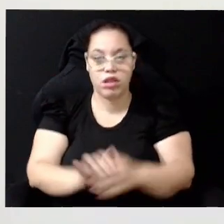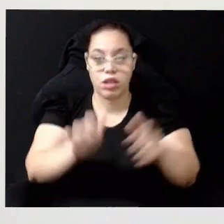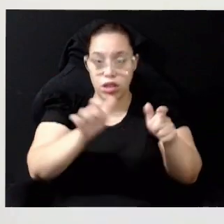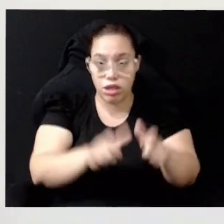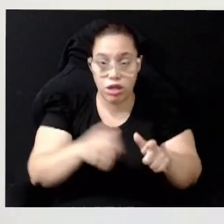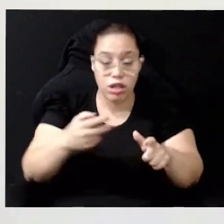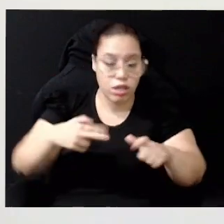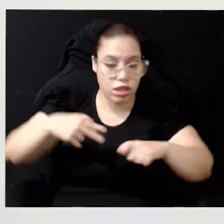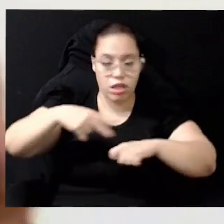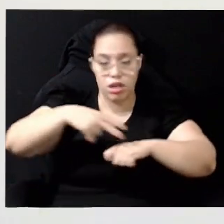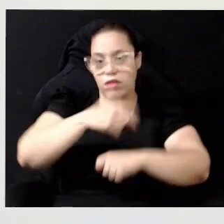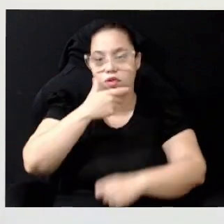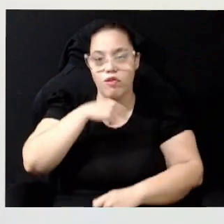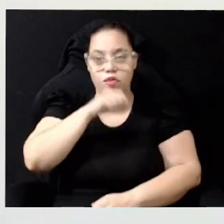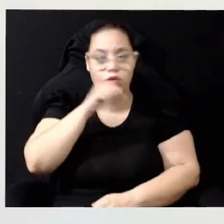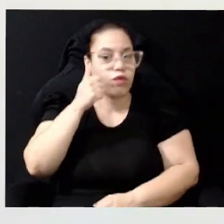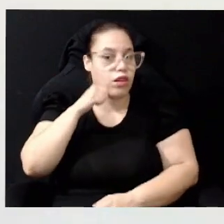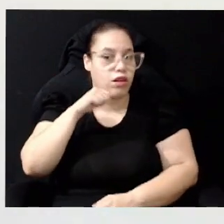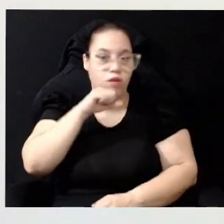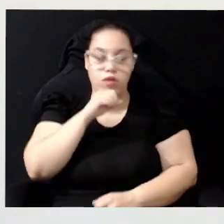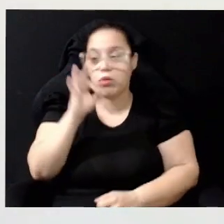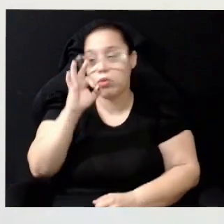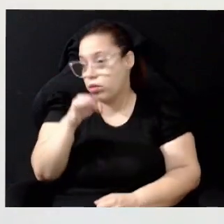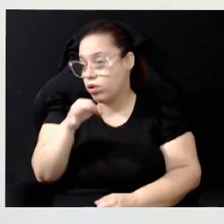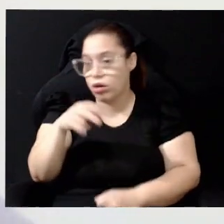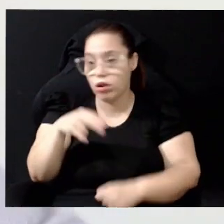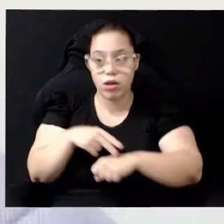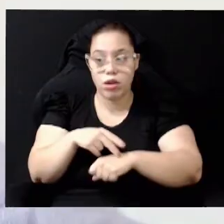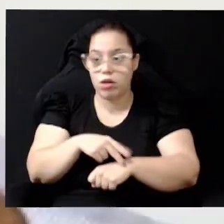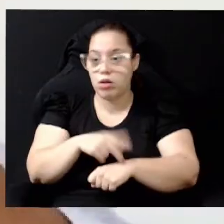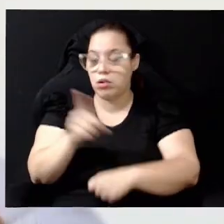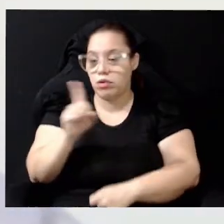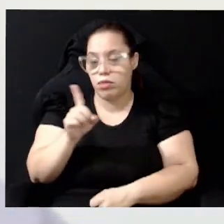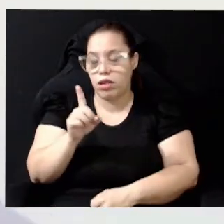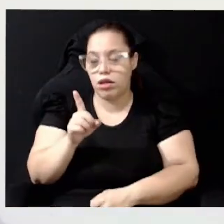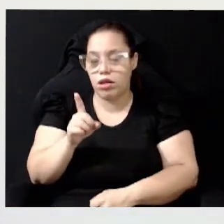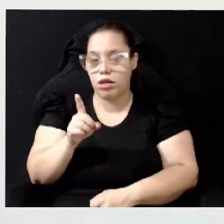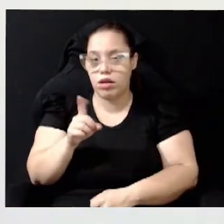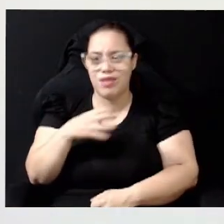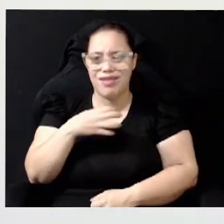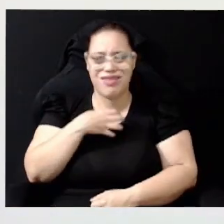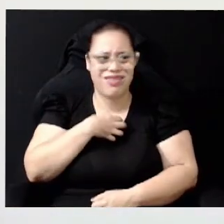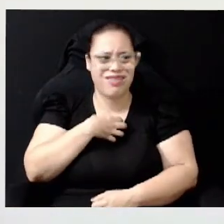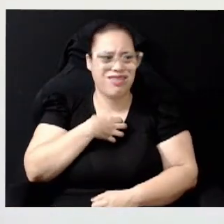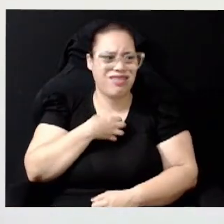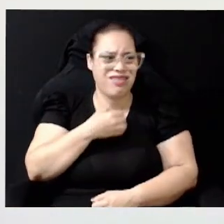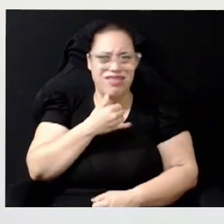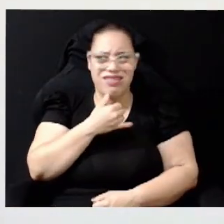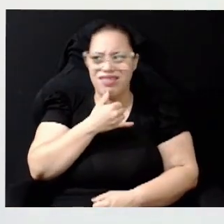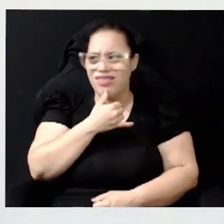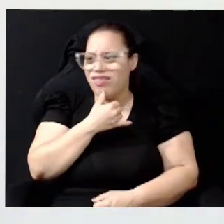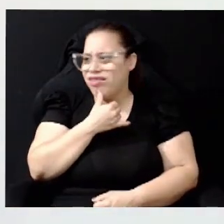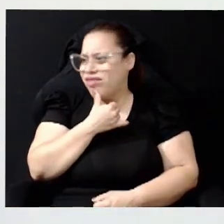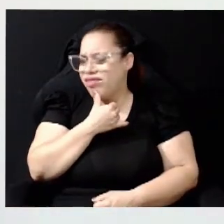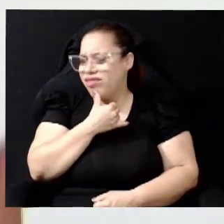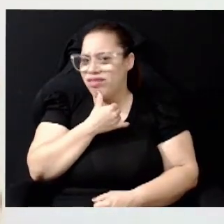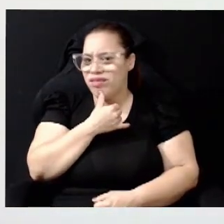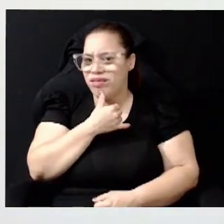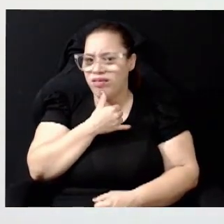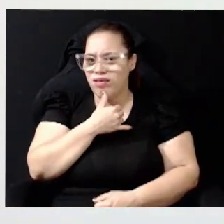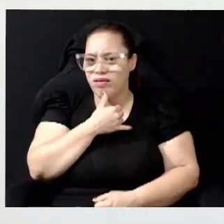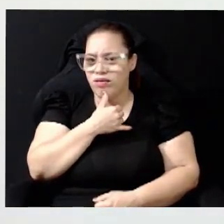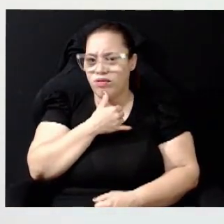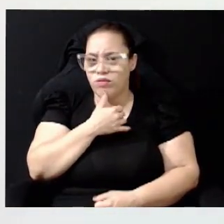o pai não é o momento apropriado, o pai não deixa, e aí ela sente-se frustrada com aquilo e começa a ser